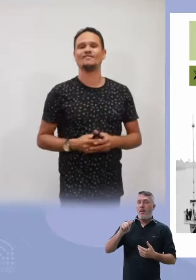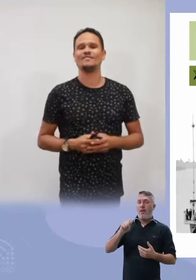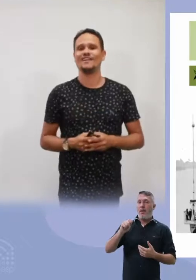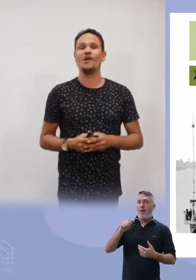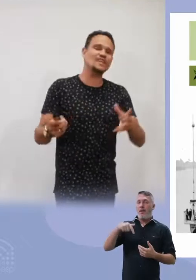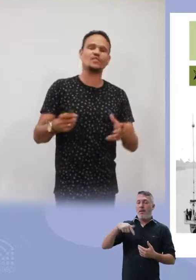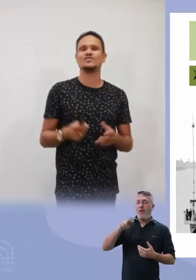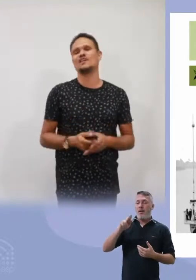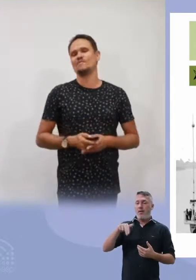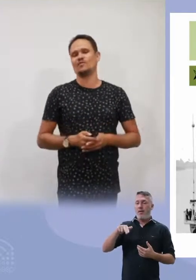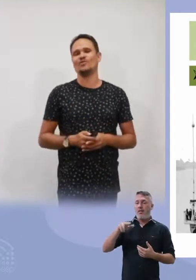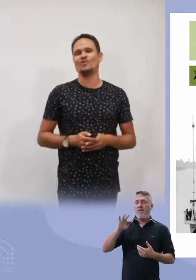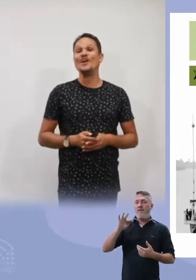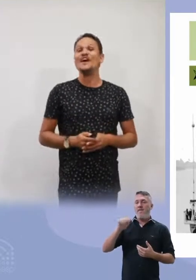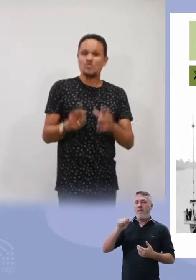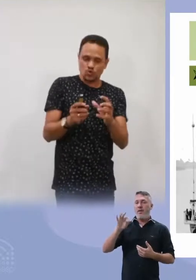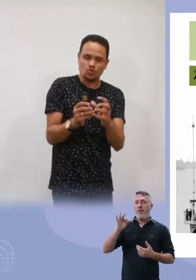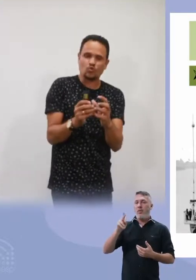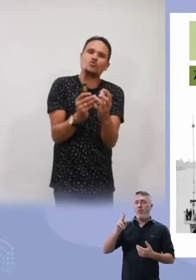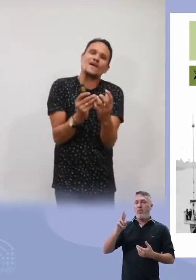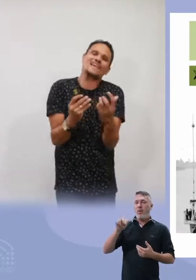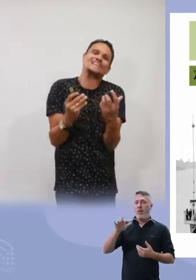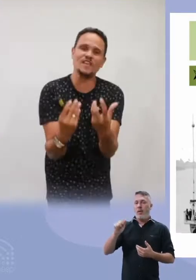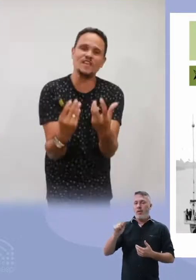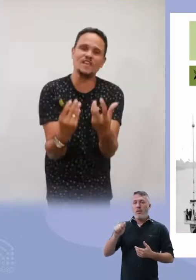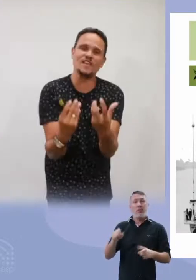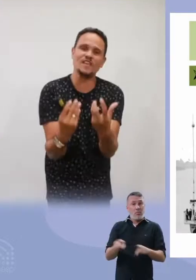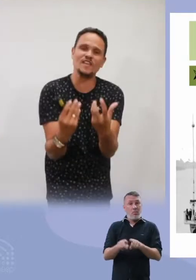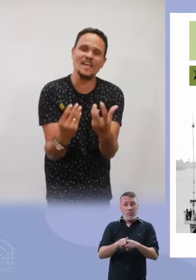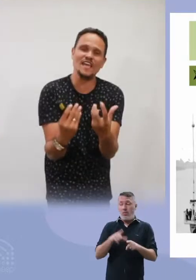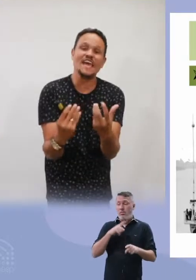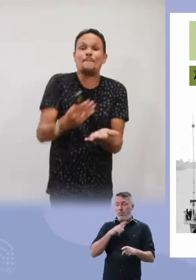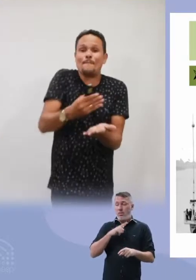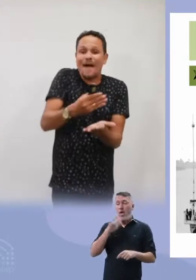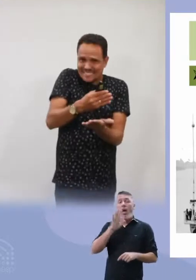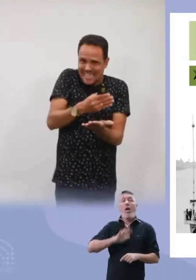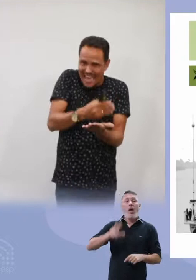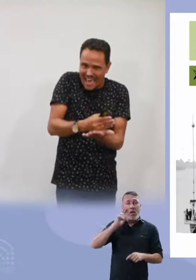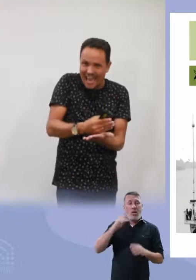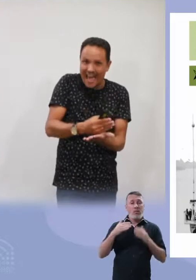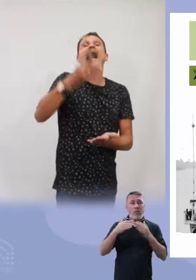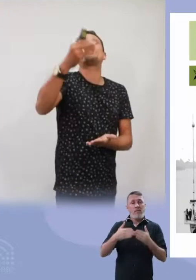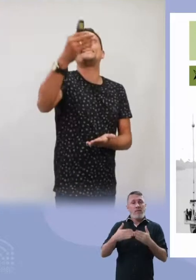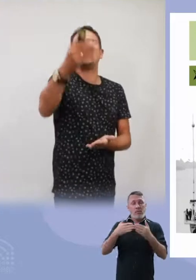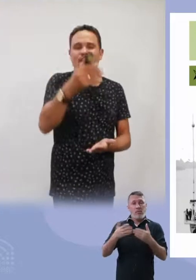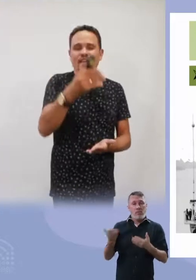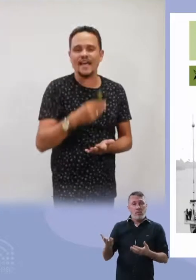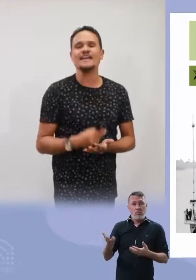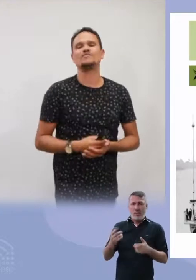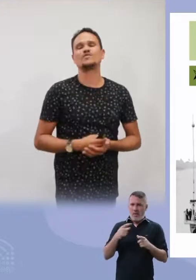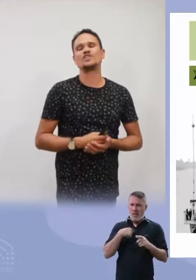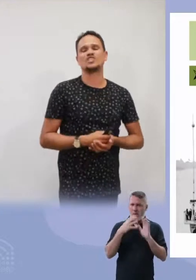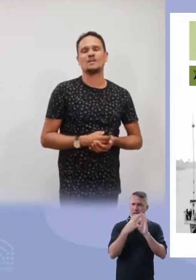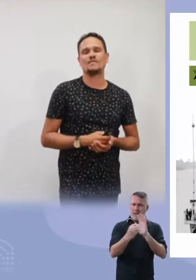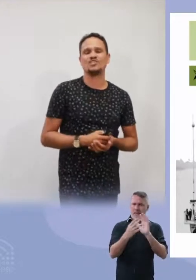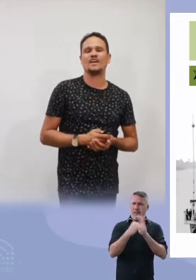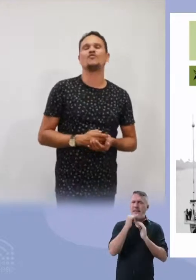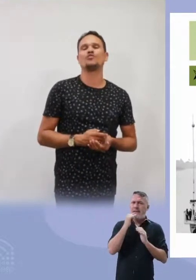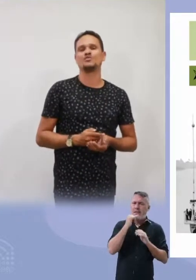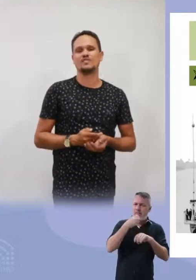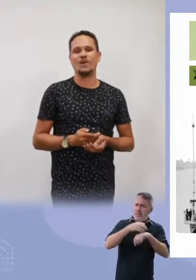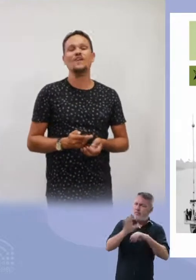vapor. Olha a tecnologia, meu aluno. Isso tudo a Inglaterra reúne e passa a ser ela a pioneira no que a gente chama